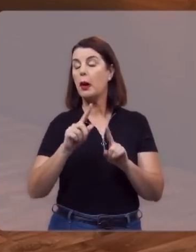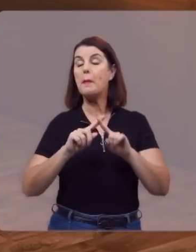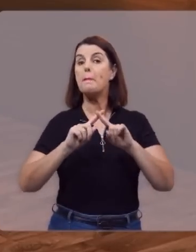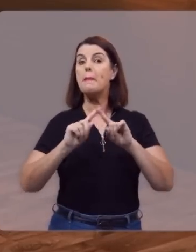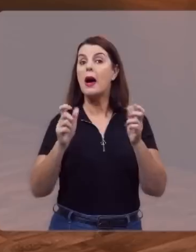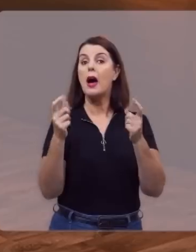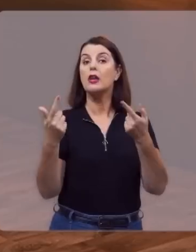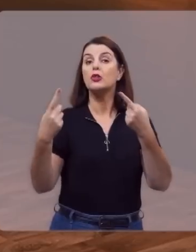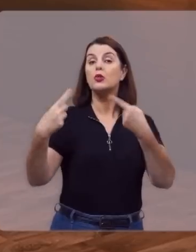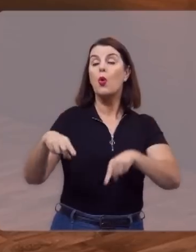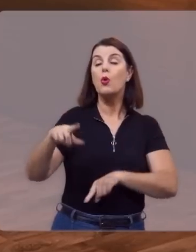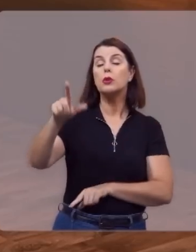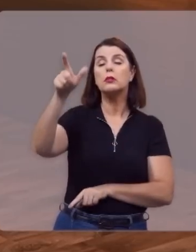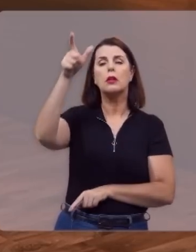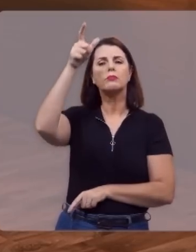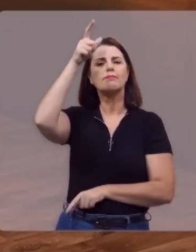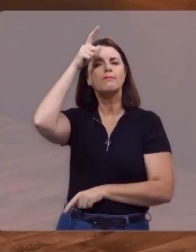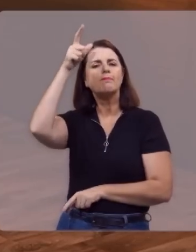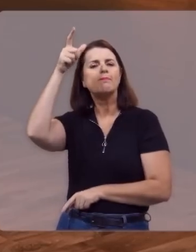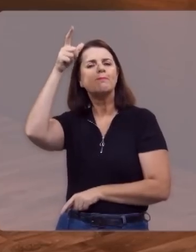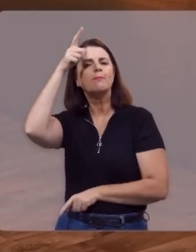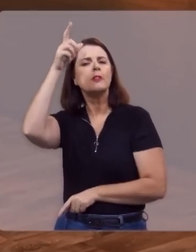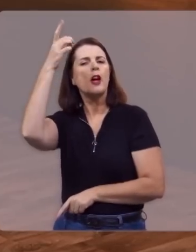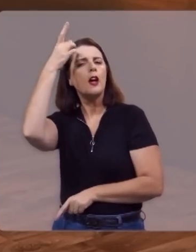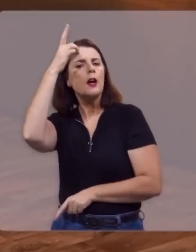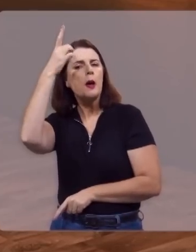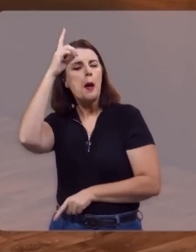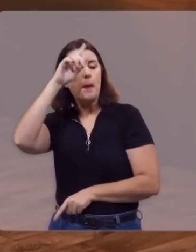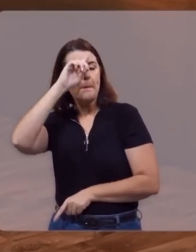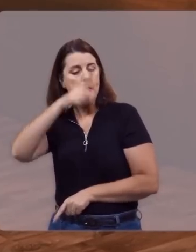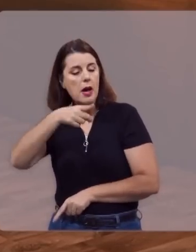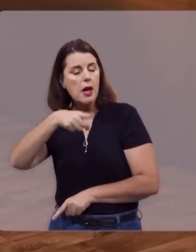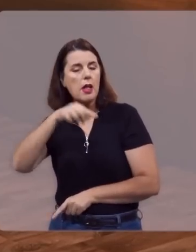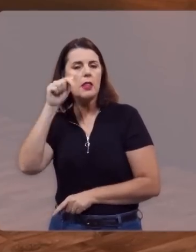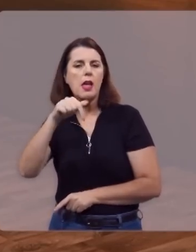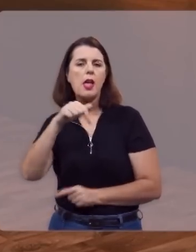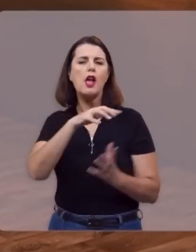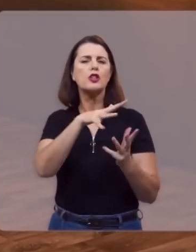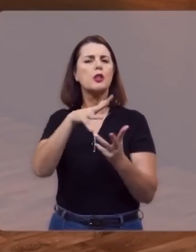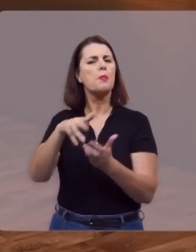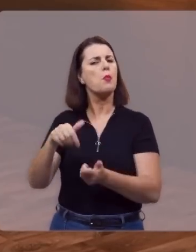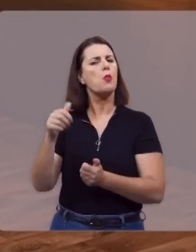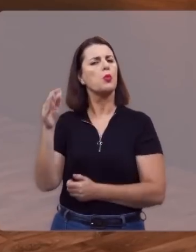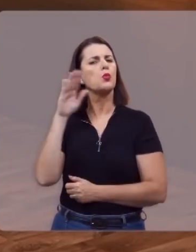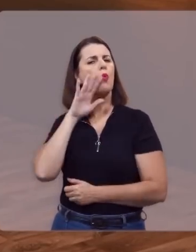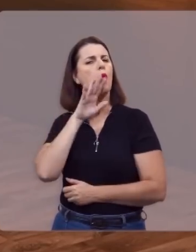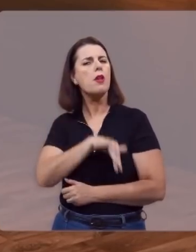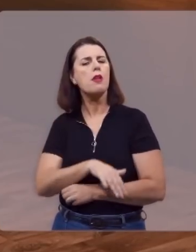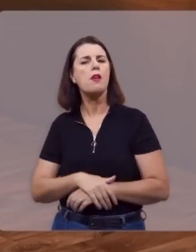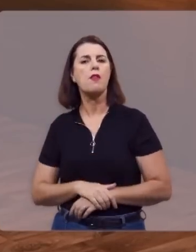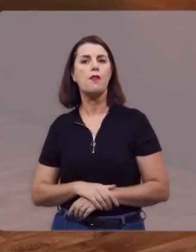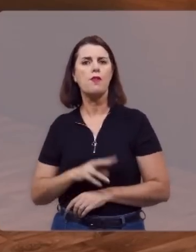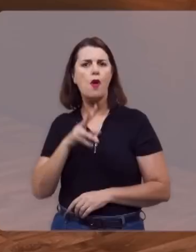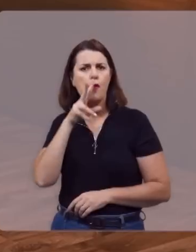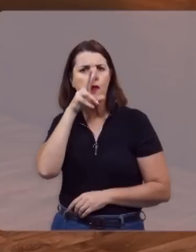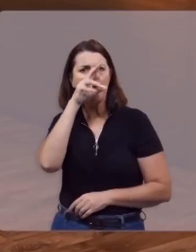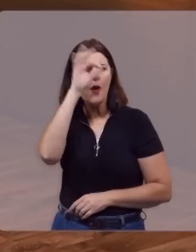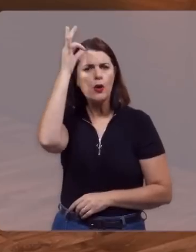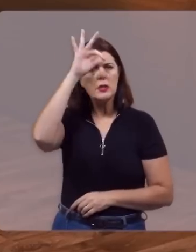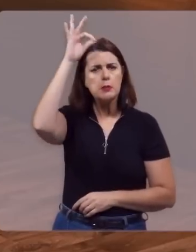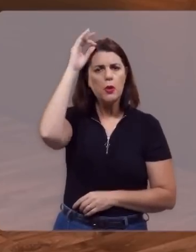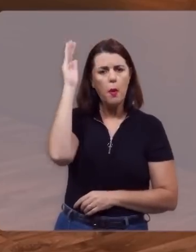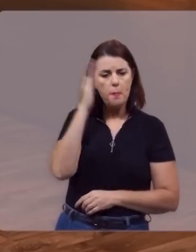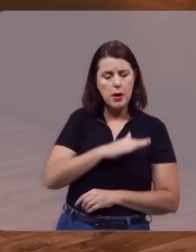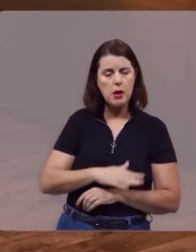potestades, dominadores deste mundo tenebroso, forças espirituais do mal. Então, este